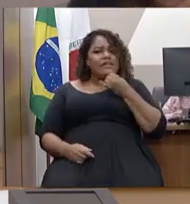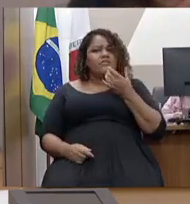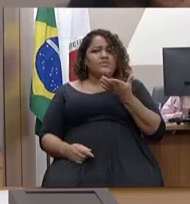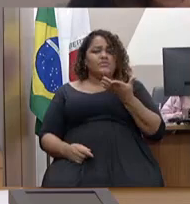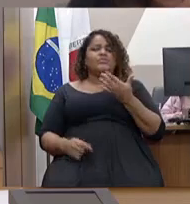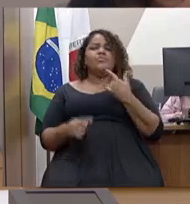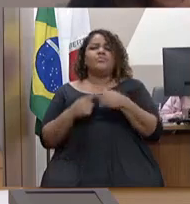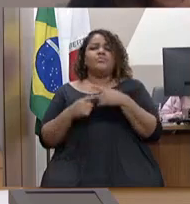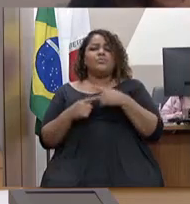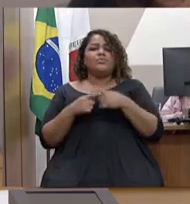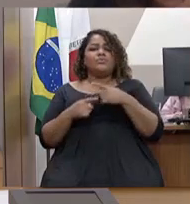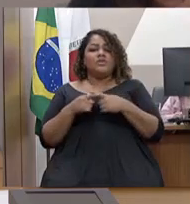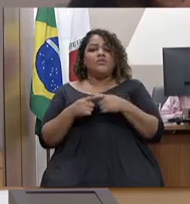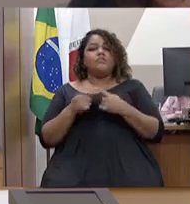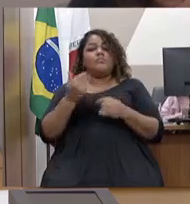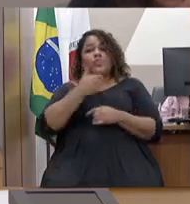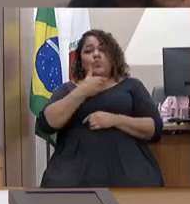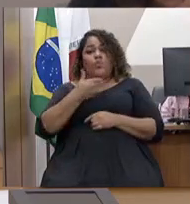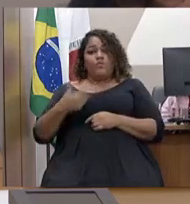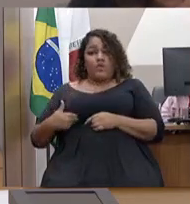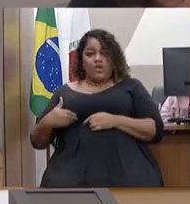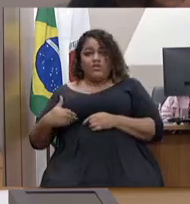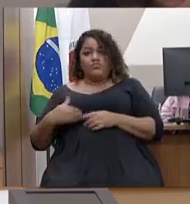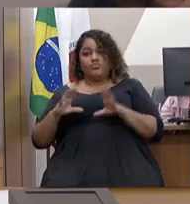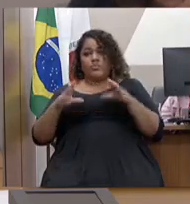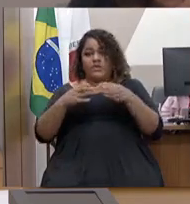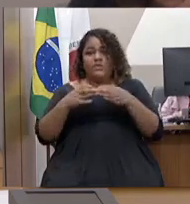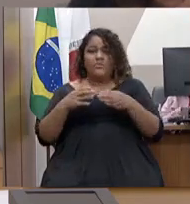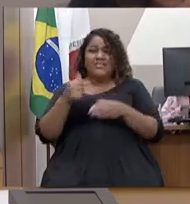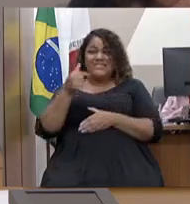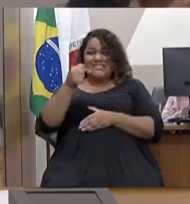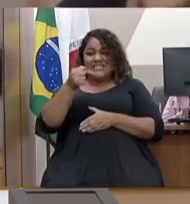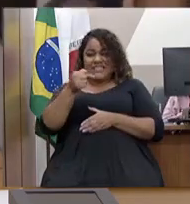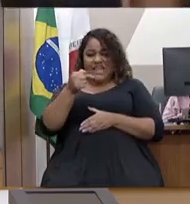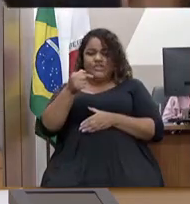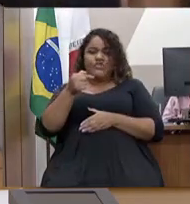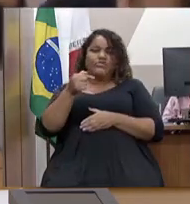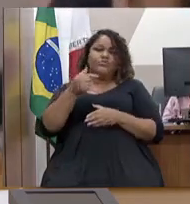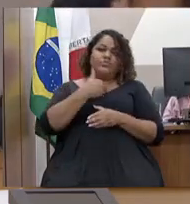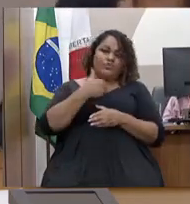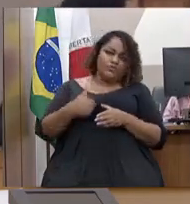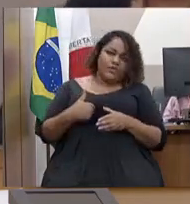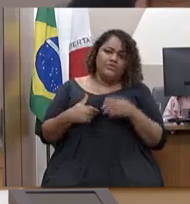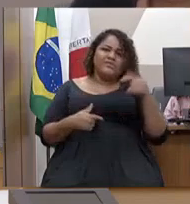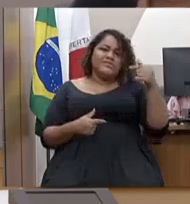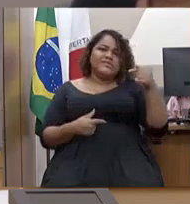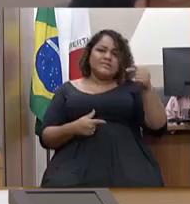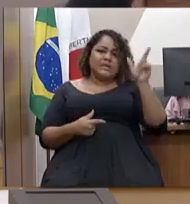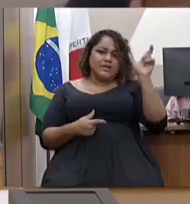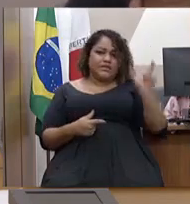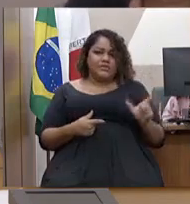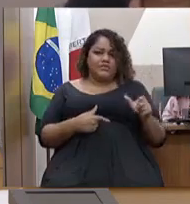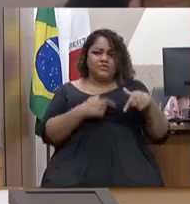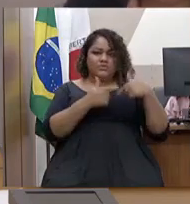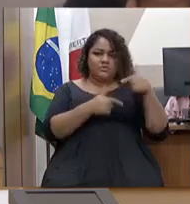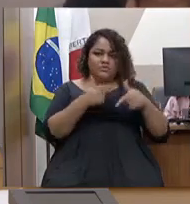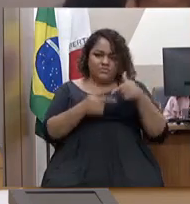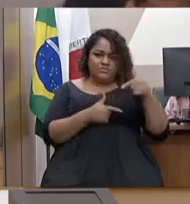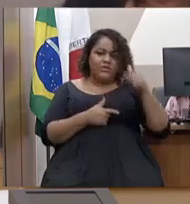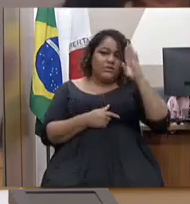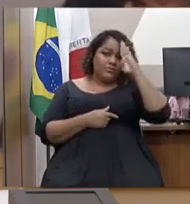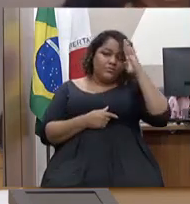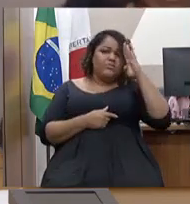de uma equipe que deveria ser digamos ter aula sete pessoas do governo as sete pessoas dos trabalhadores das principais centrais